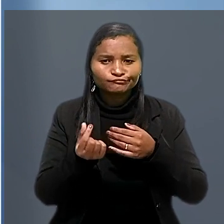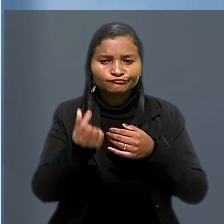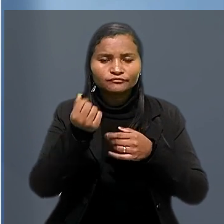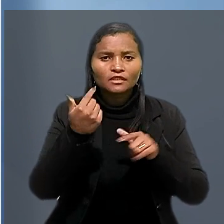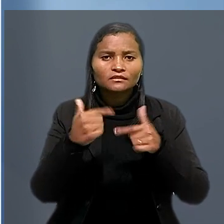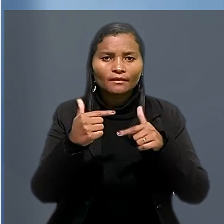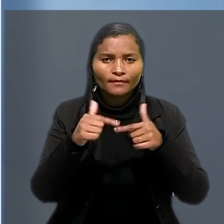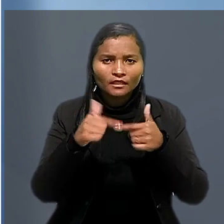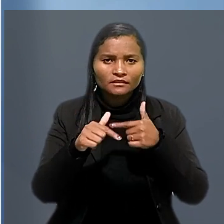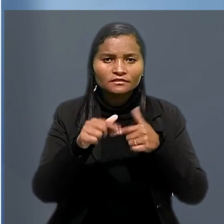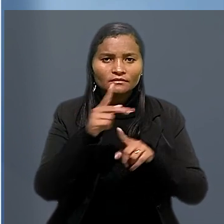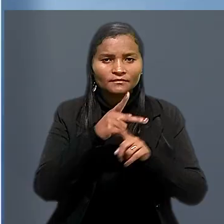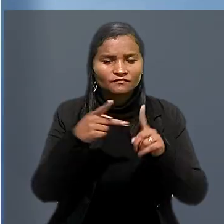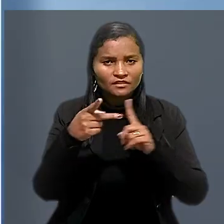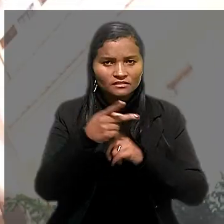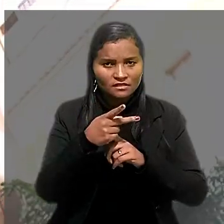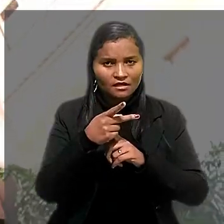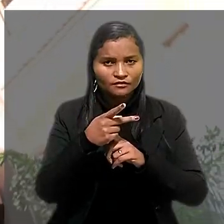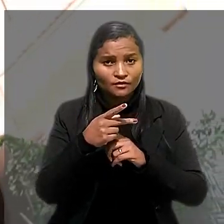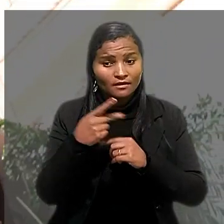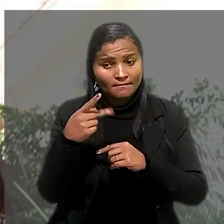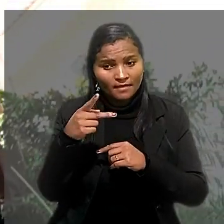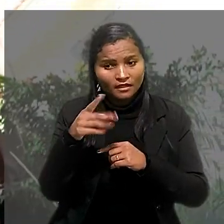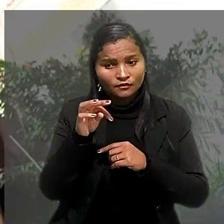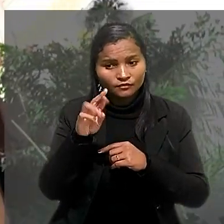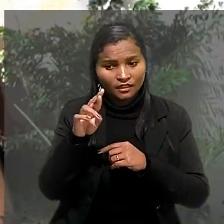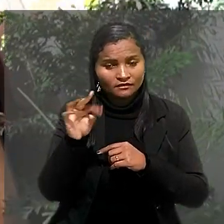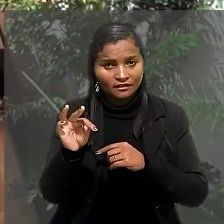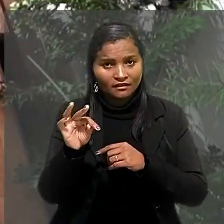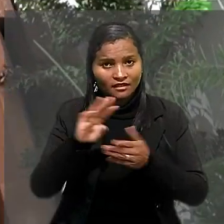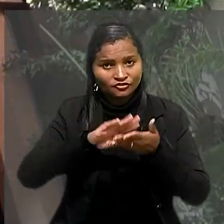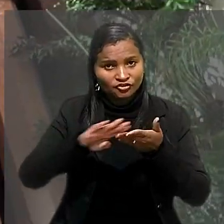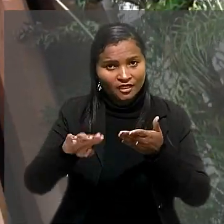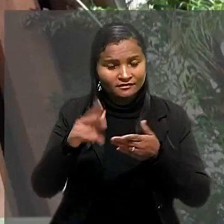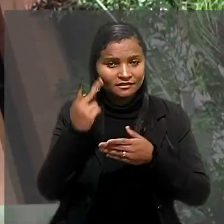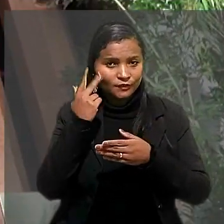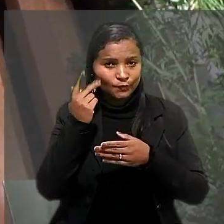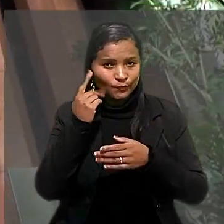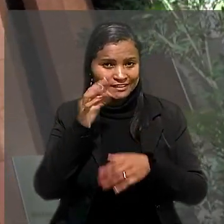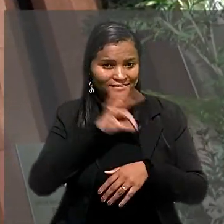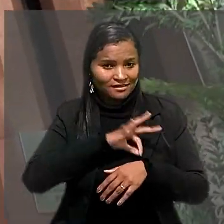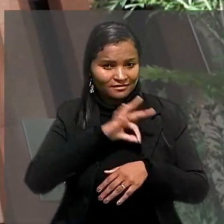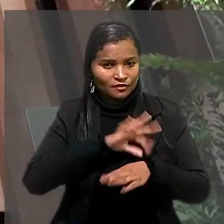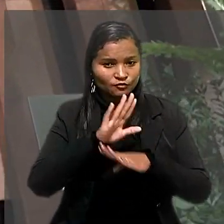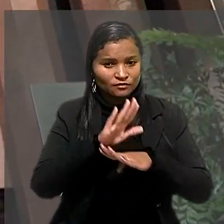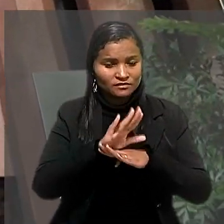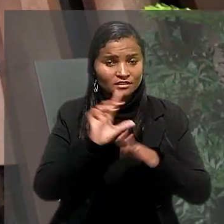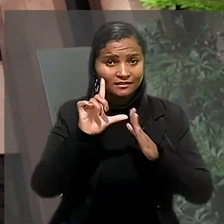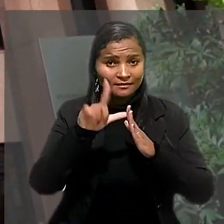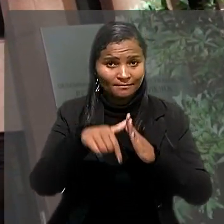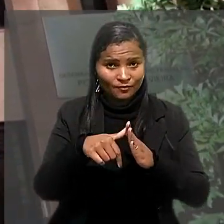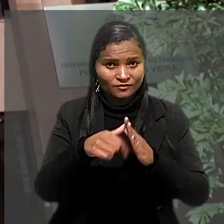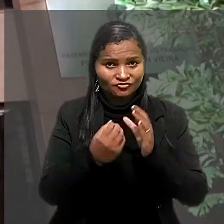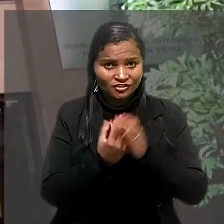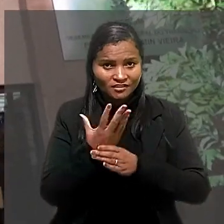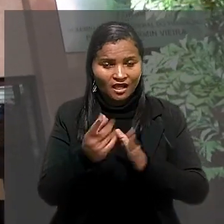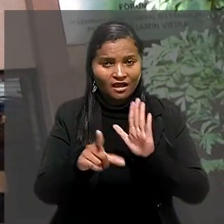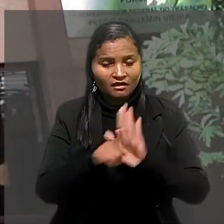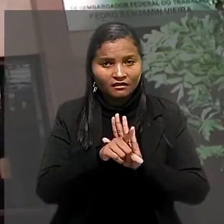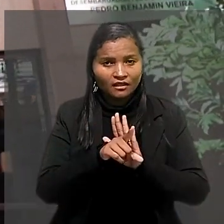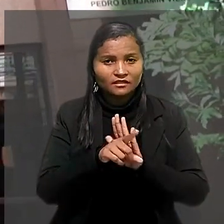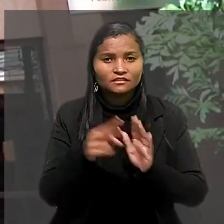encargo trabalhista e previdenciário. Para o TRT, a retirada da natureza salarial do auxílio após a vigência da